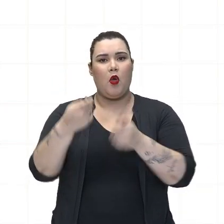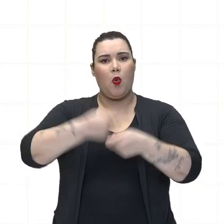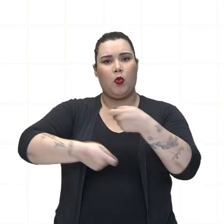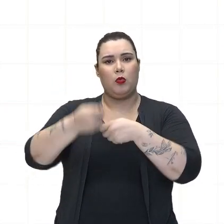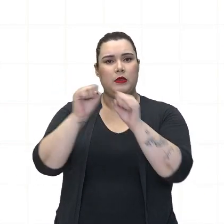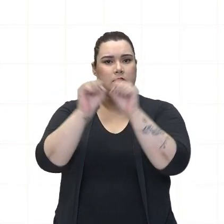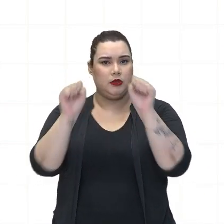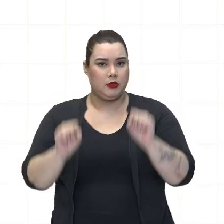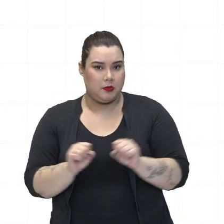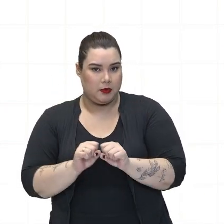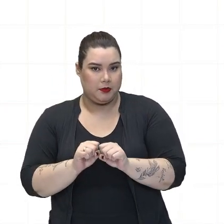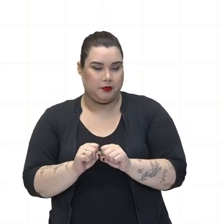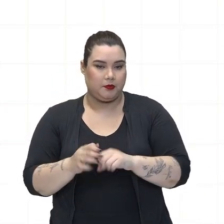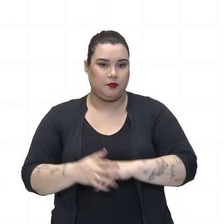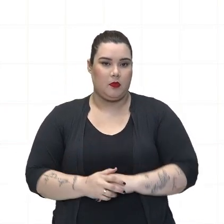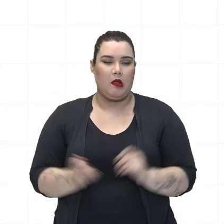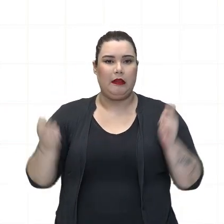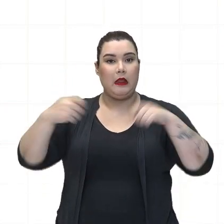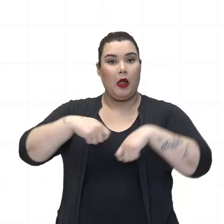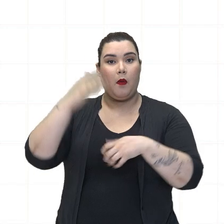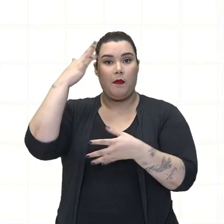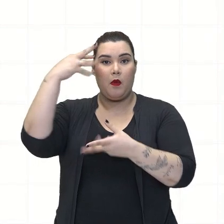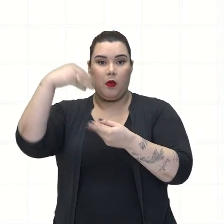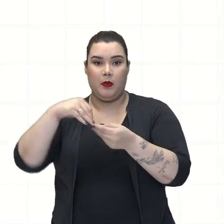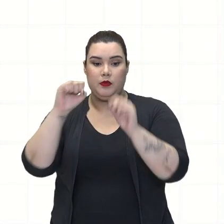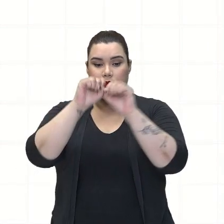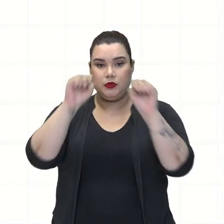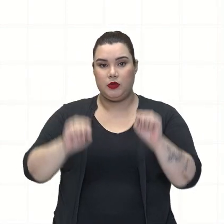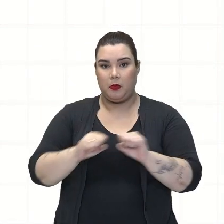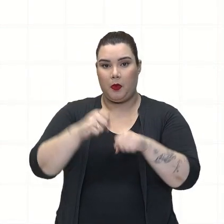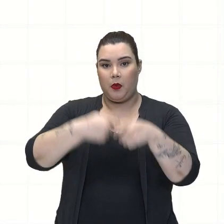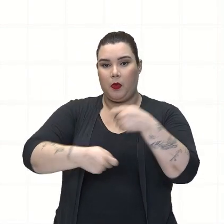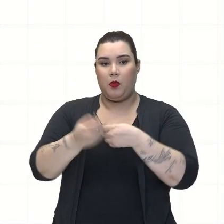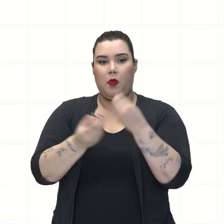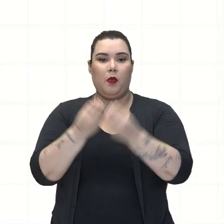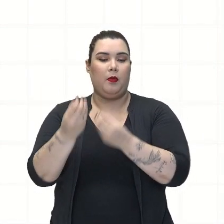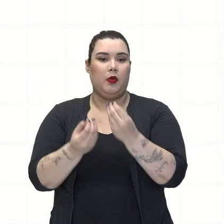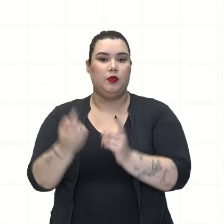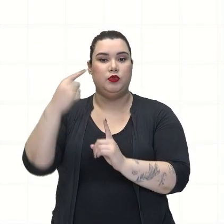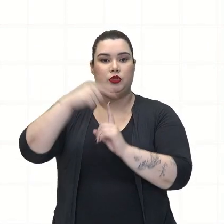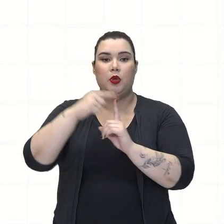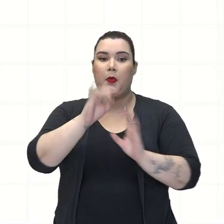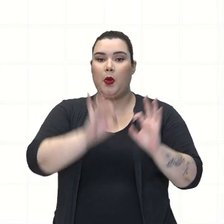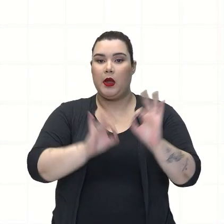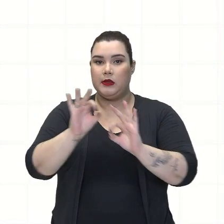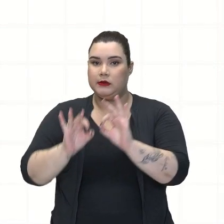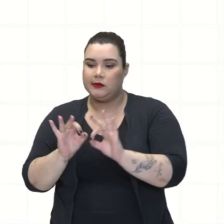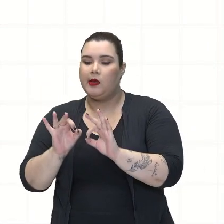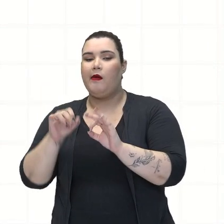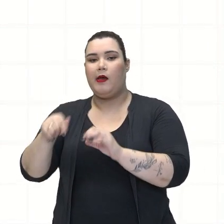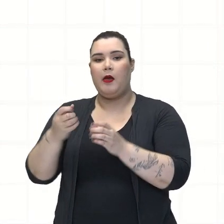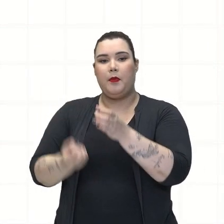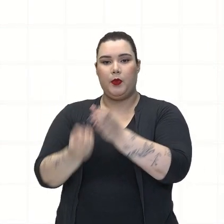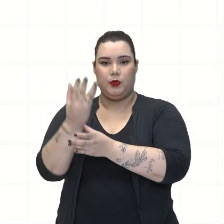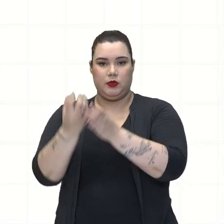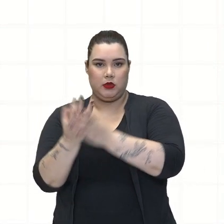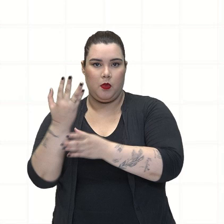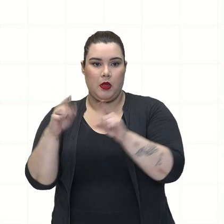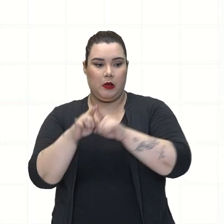econômico. A gente pode entender sistema econômico como sendo a forma de organizar a produção,